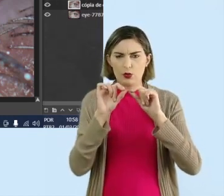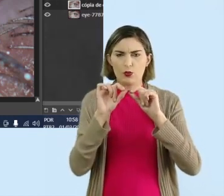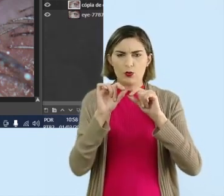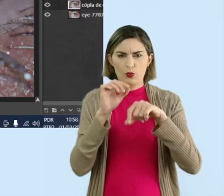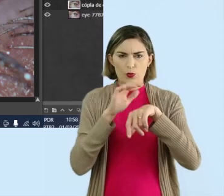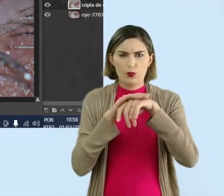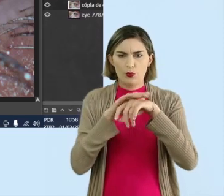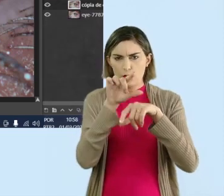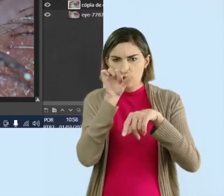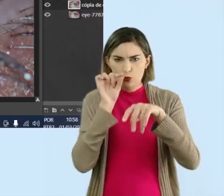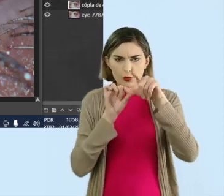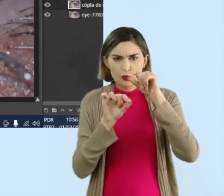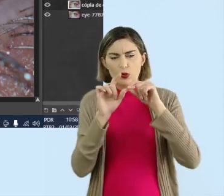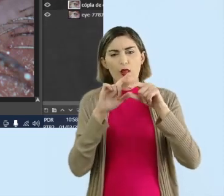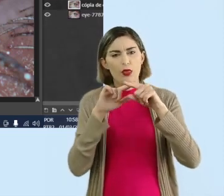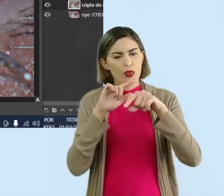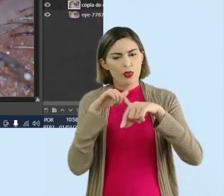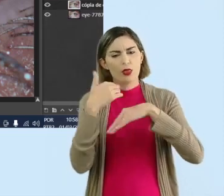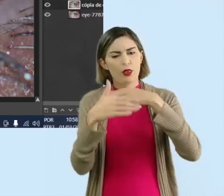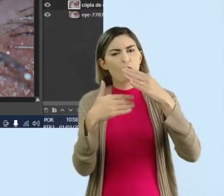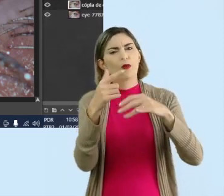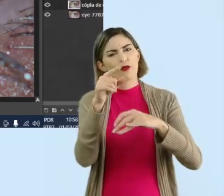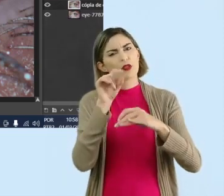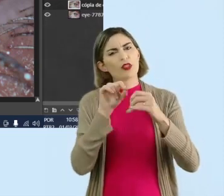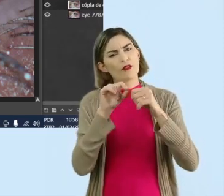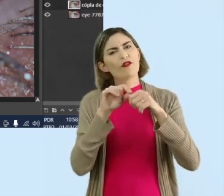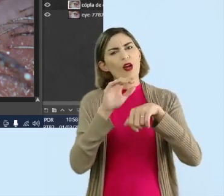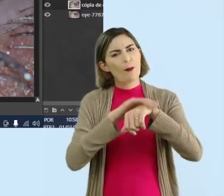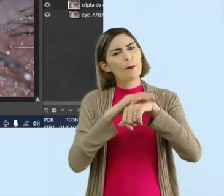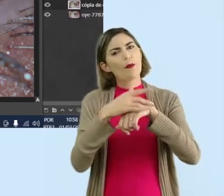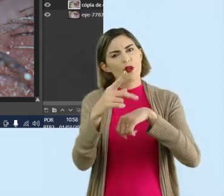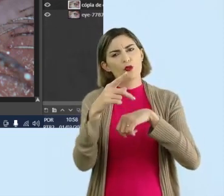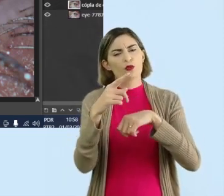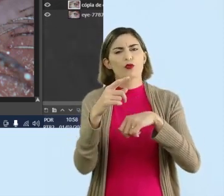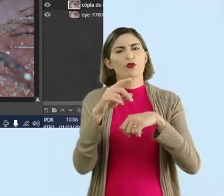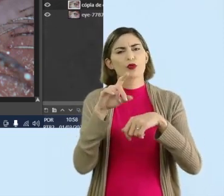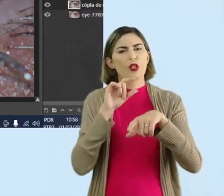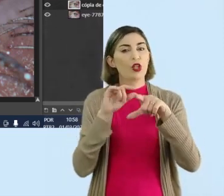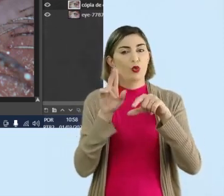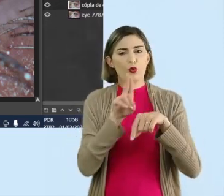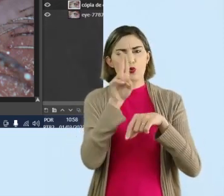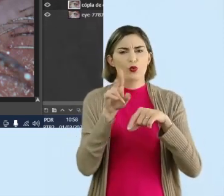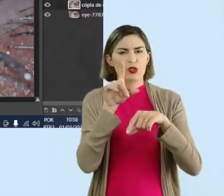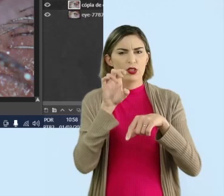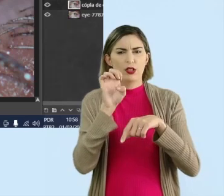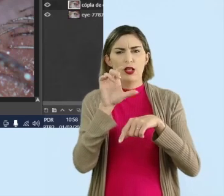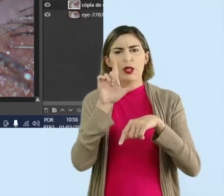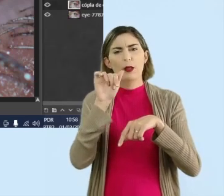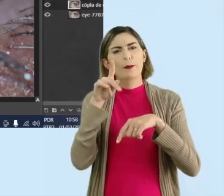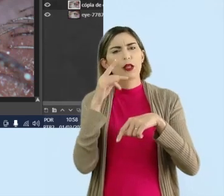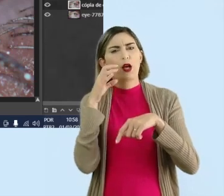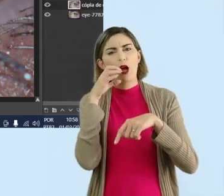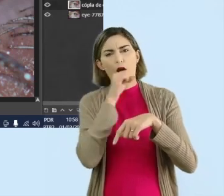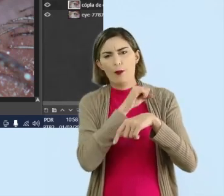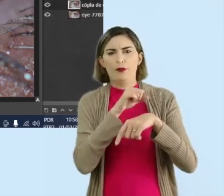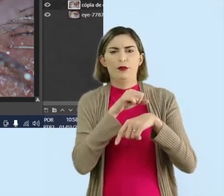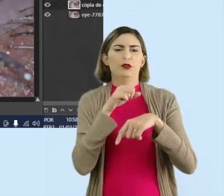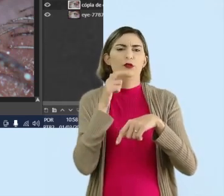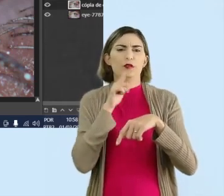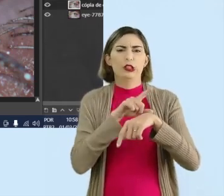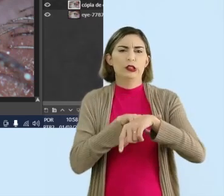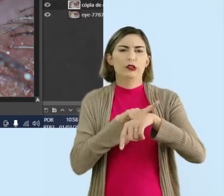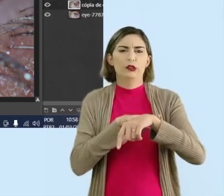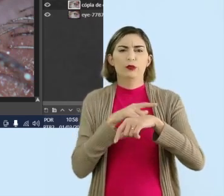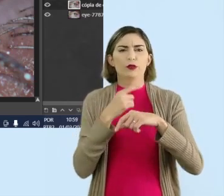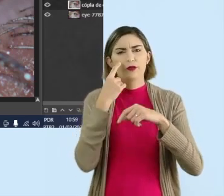tempo você pode fazer toda essa seleção à mão livre, mas eu estou usando a seleção elíptica para ganhar tempo. Vamos agora na ferramentinha do laço aqui, seleção à mão